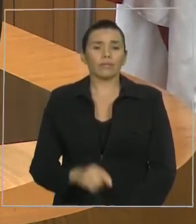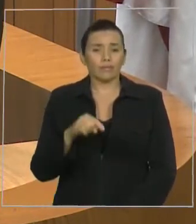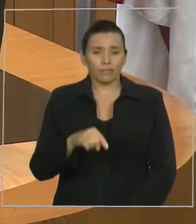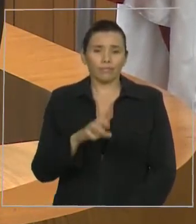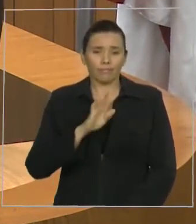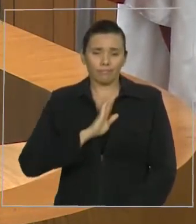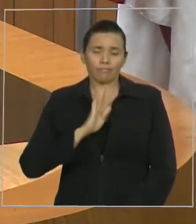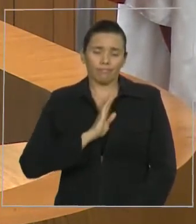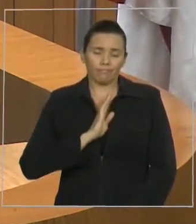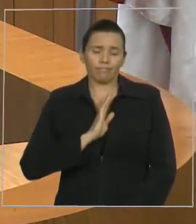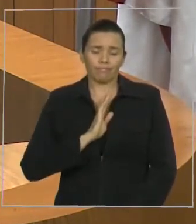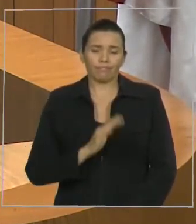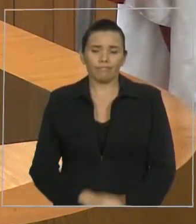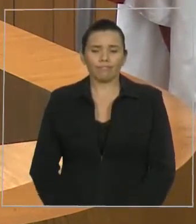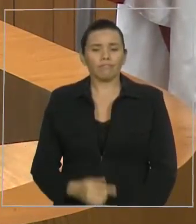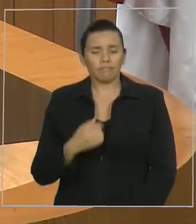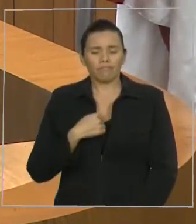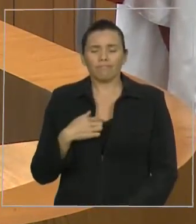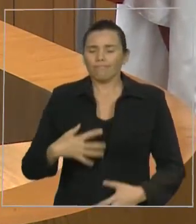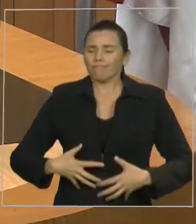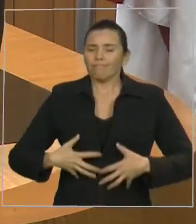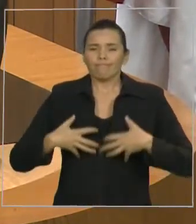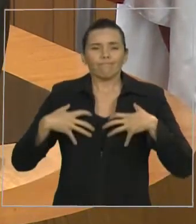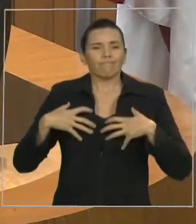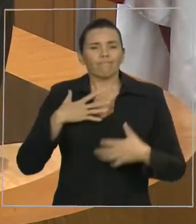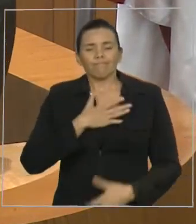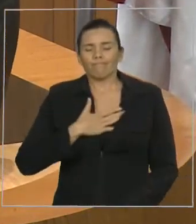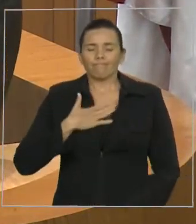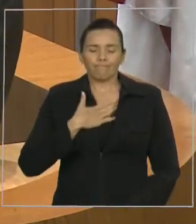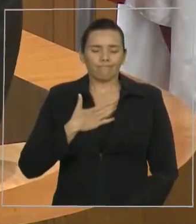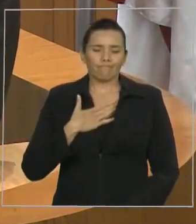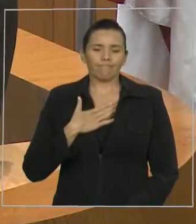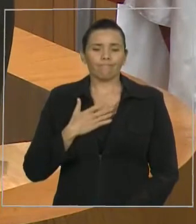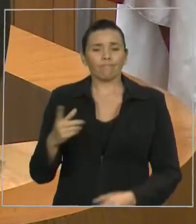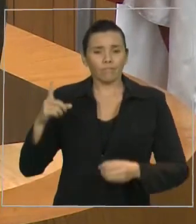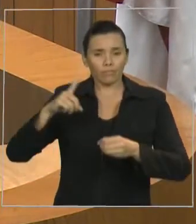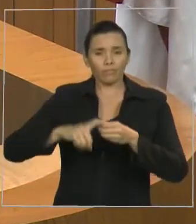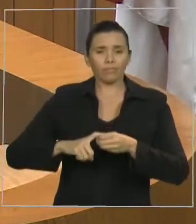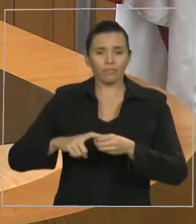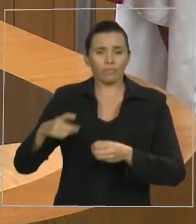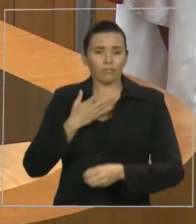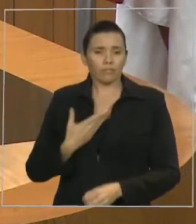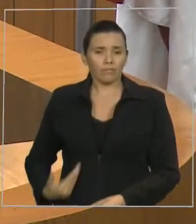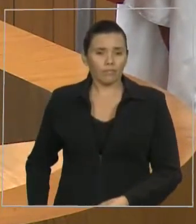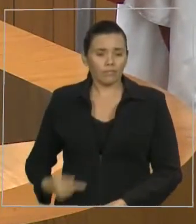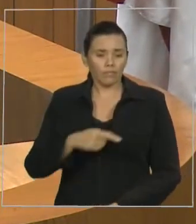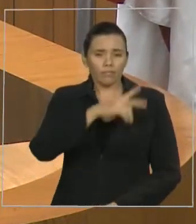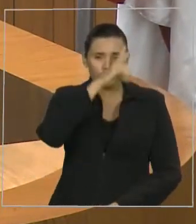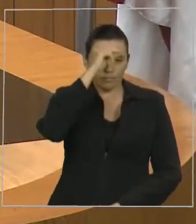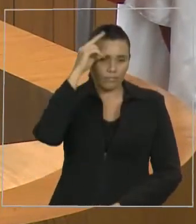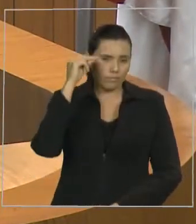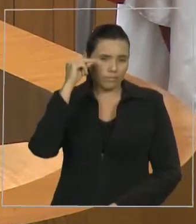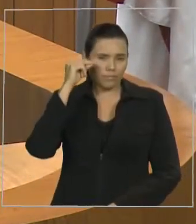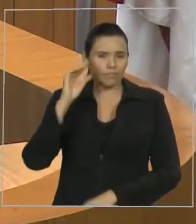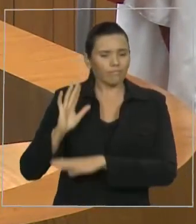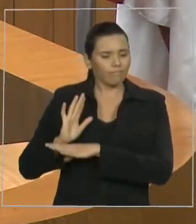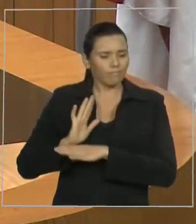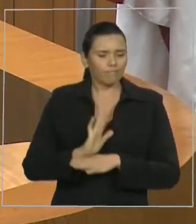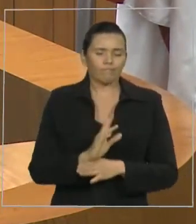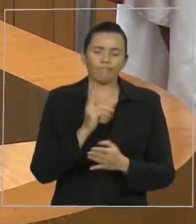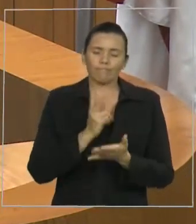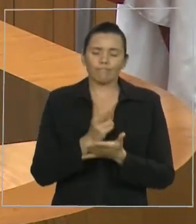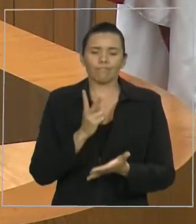muito satisfeitos, muito alegres. Essa parceria do governo do estado com o município, ali dando todo o suporte